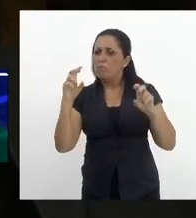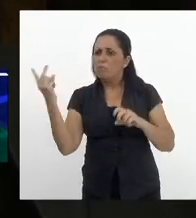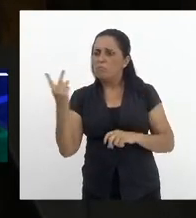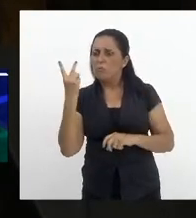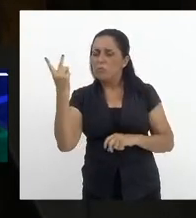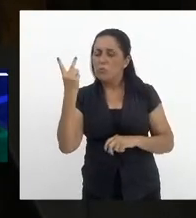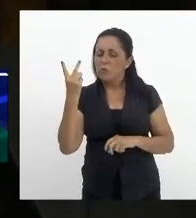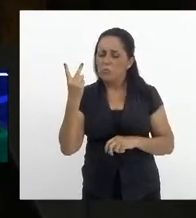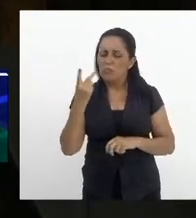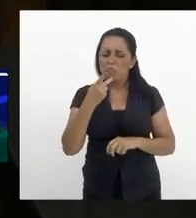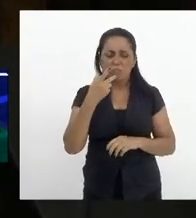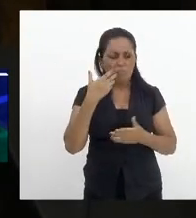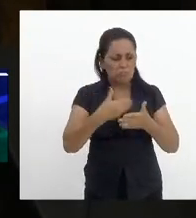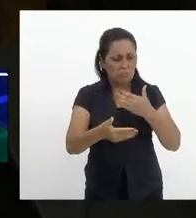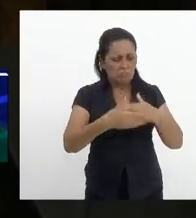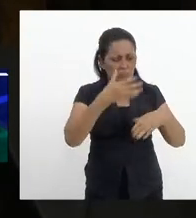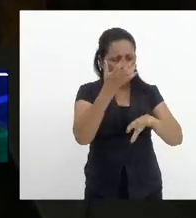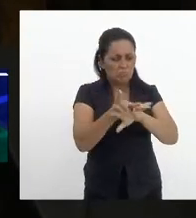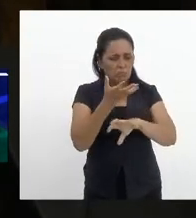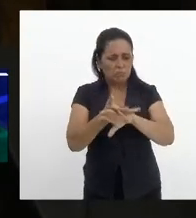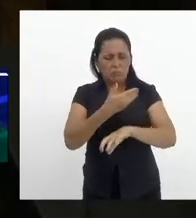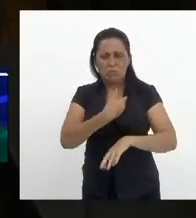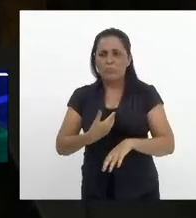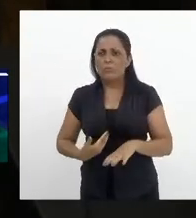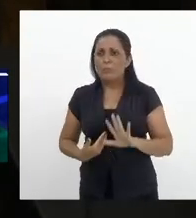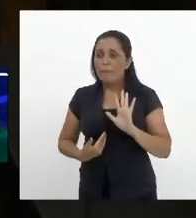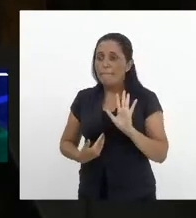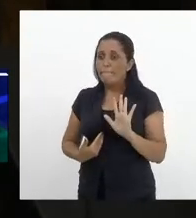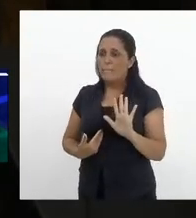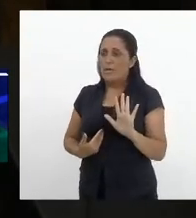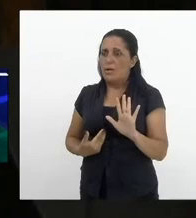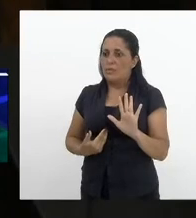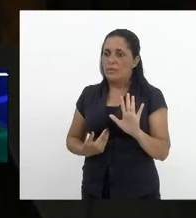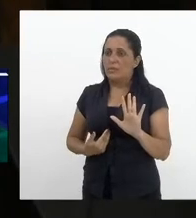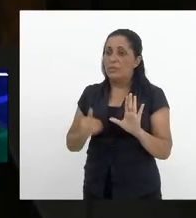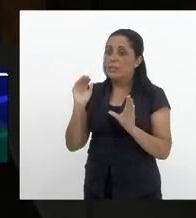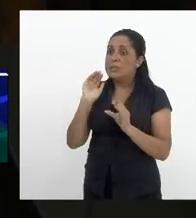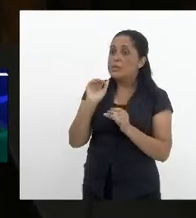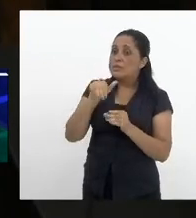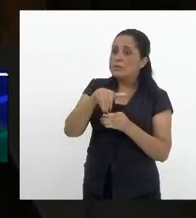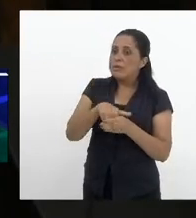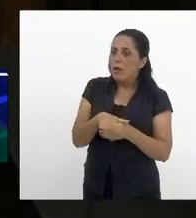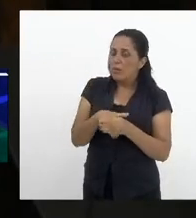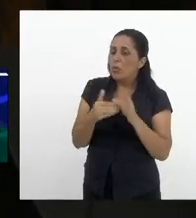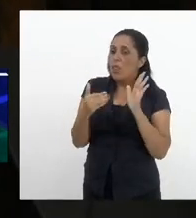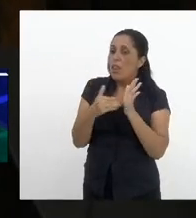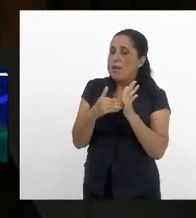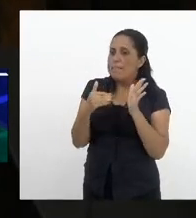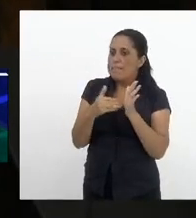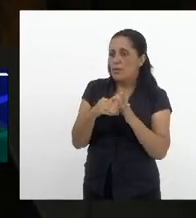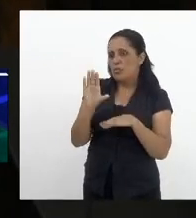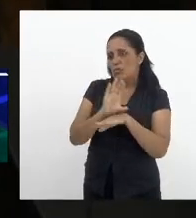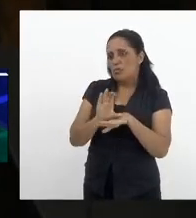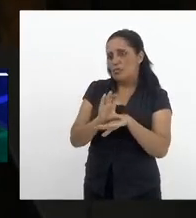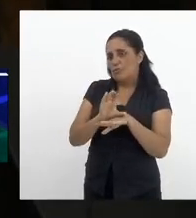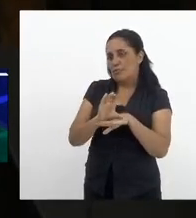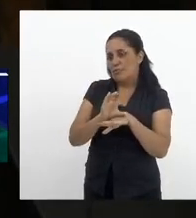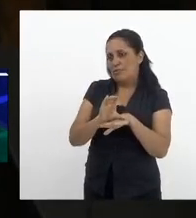praça pública, mas sempre dentro dos limites da